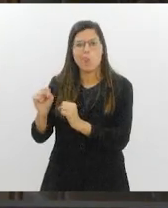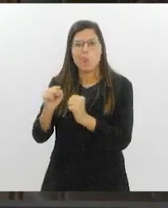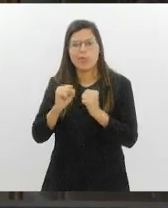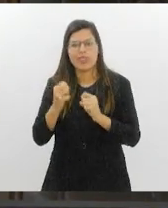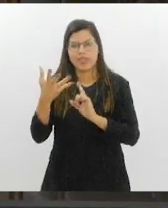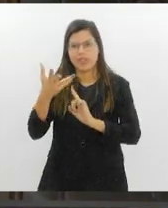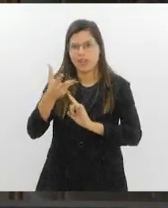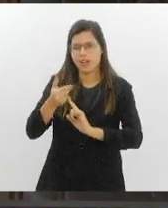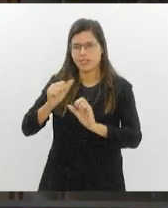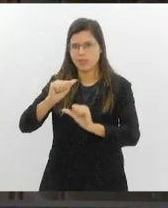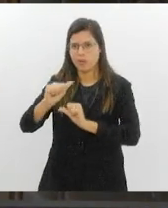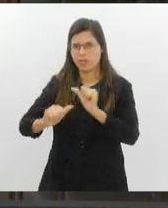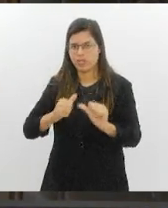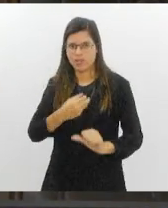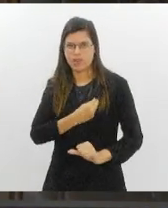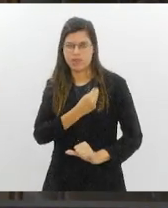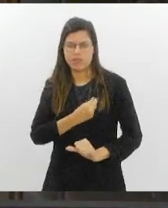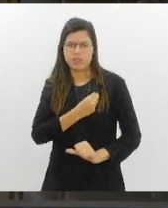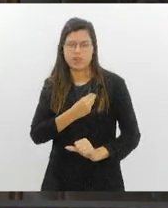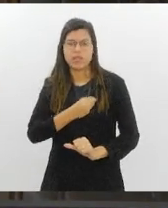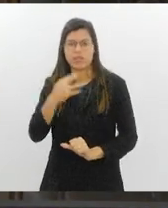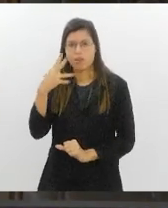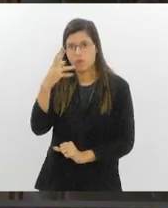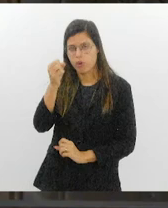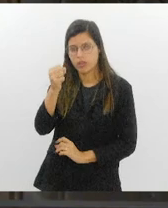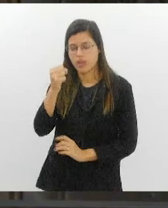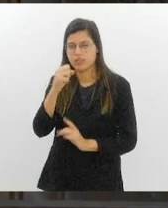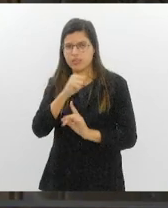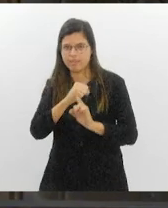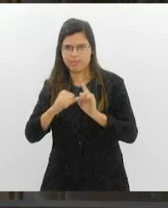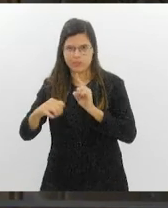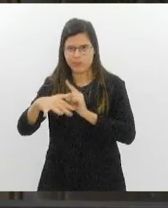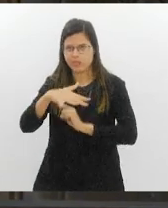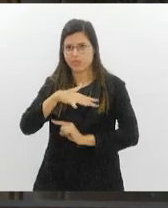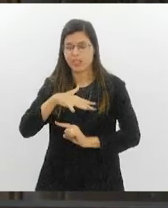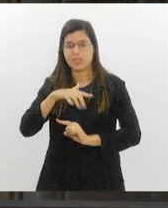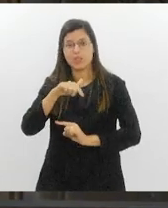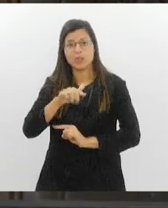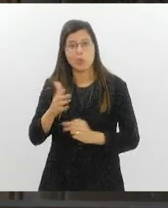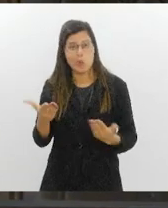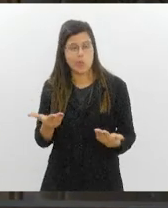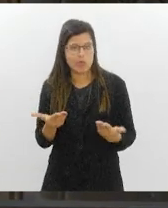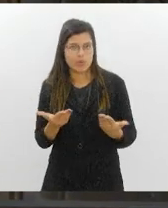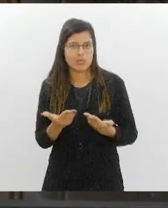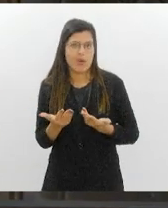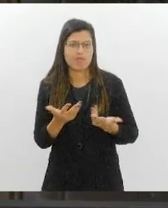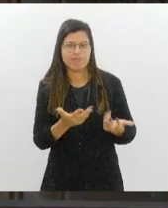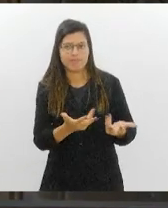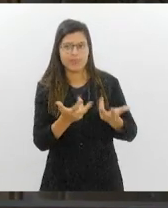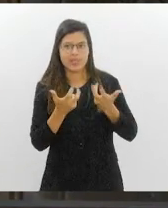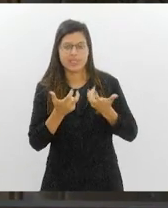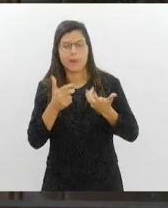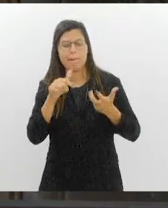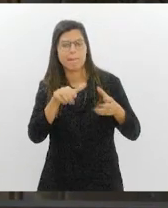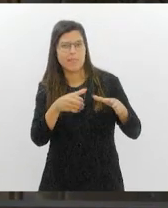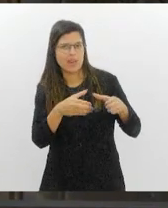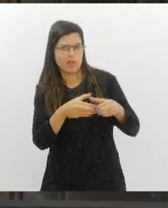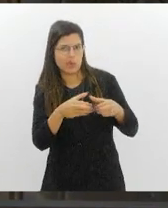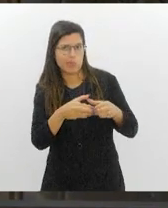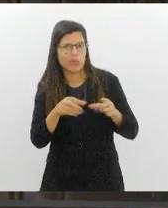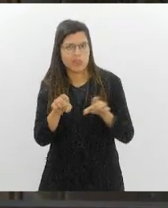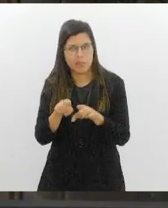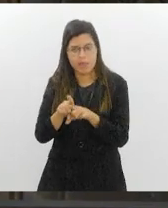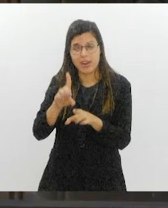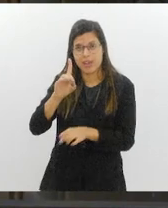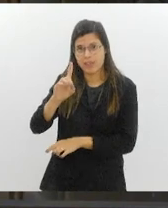vidas e fortalecer a sociedade. Essa noite, ao vermos a Deborah Cooke e sua companhia serem agraciados com a